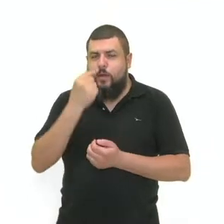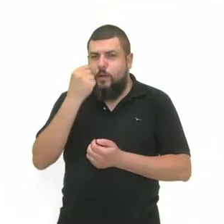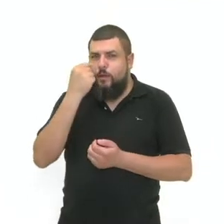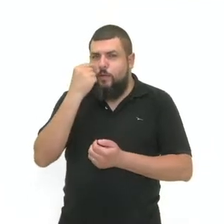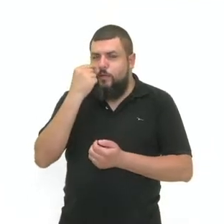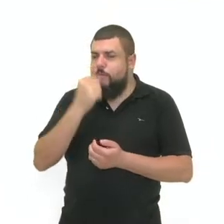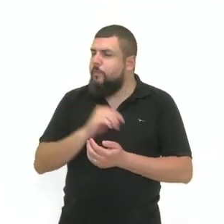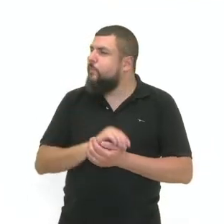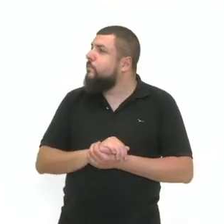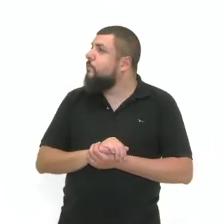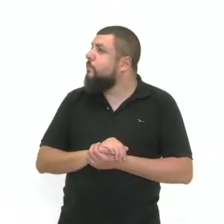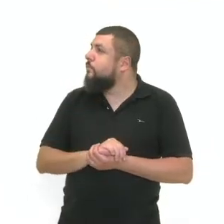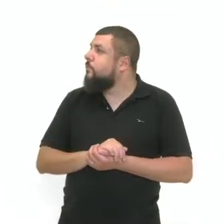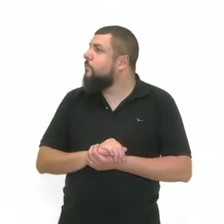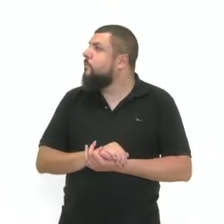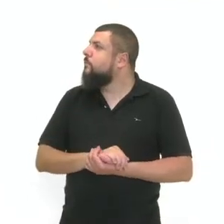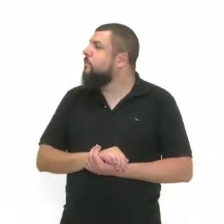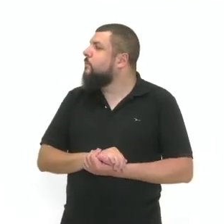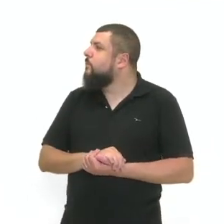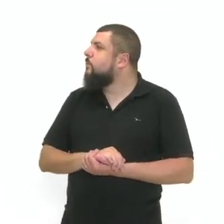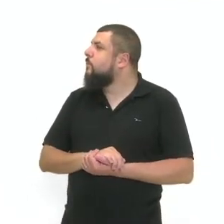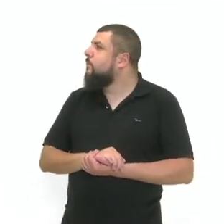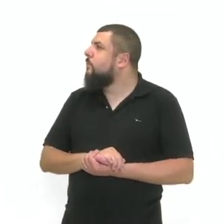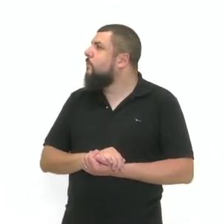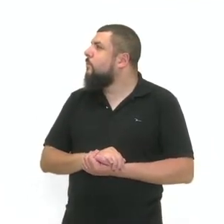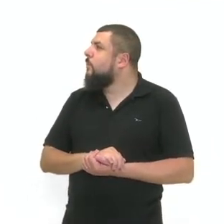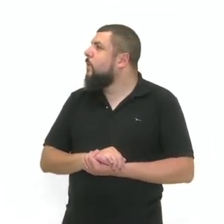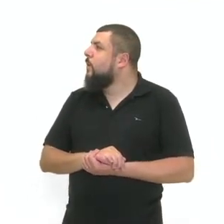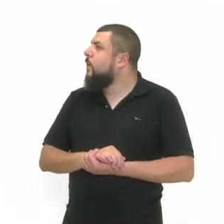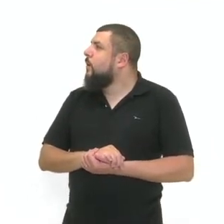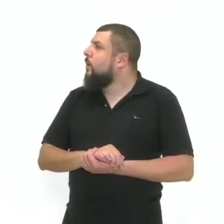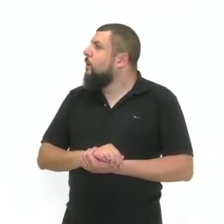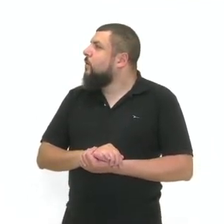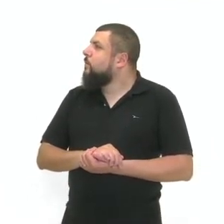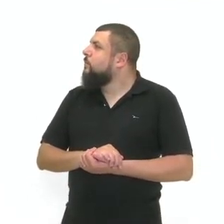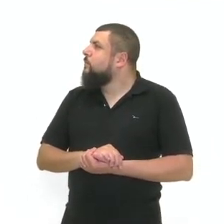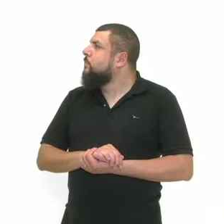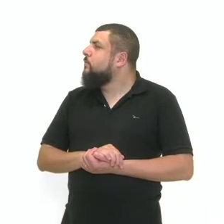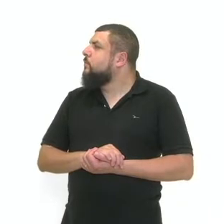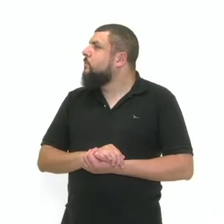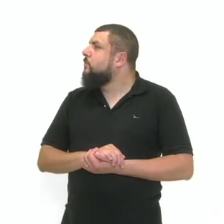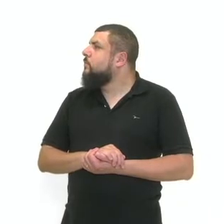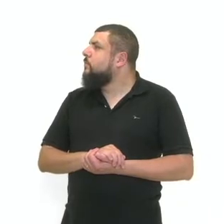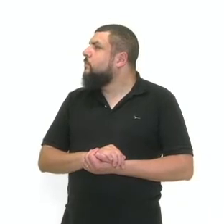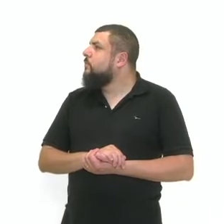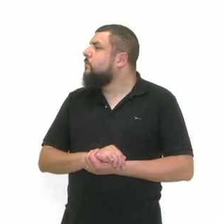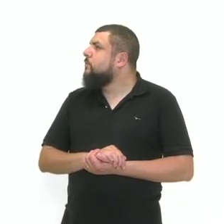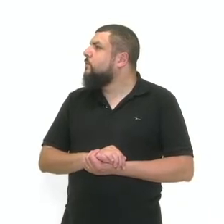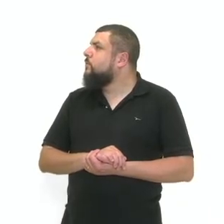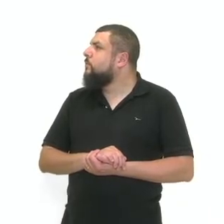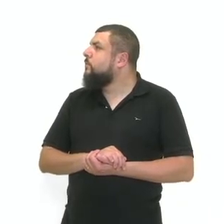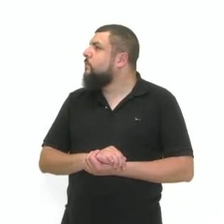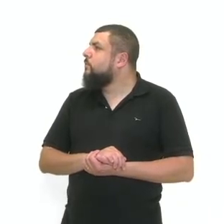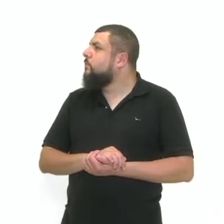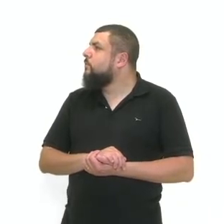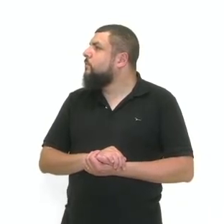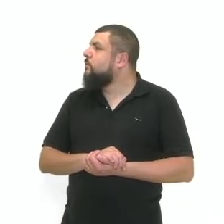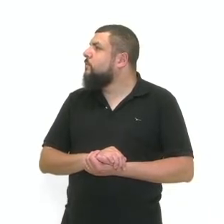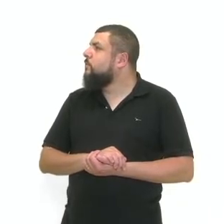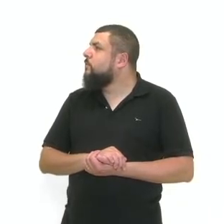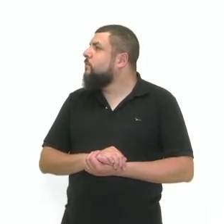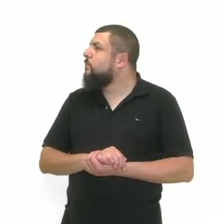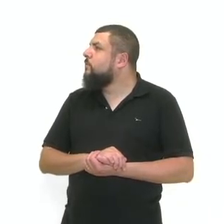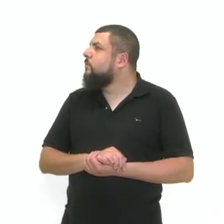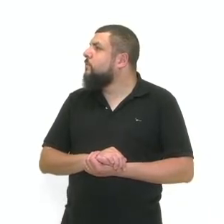como que eu vou saber qual é o próximo número que eu devo pôr aqui no triângulo? Então, lembre sempre que eu